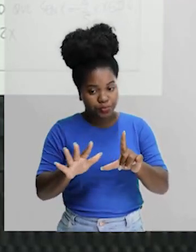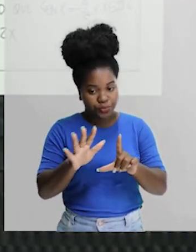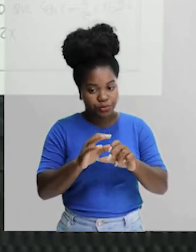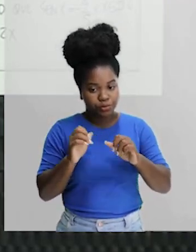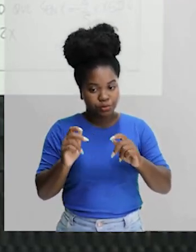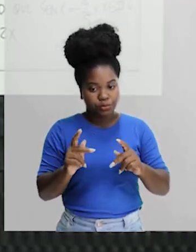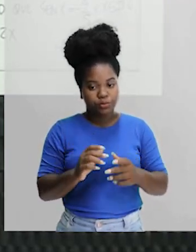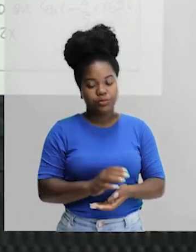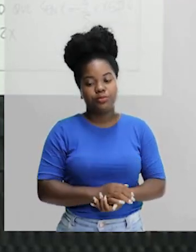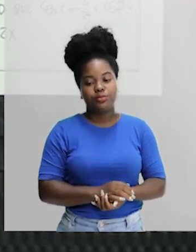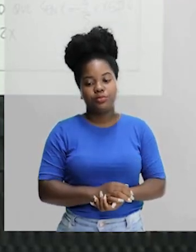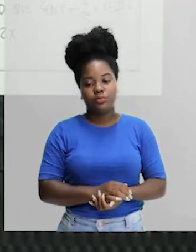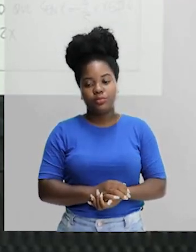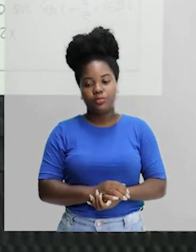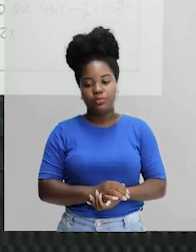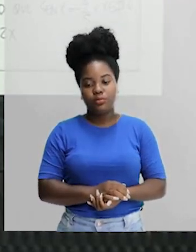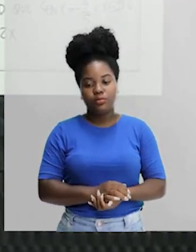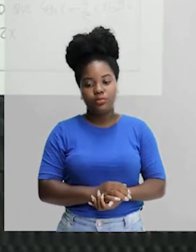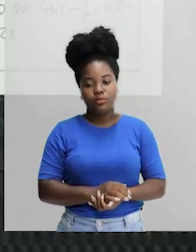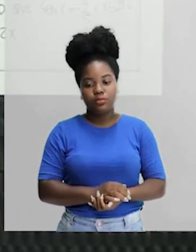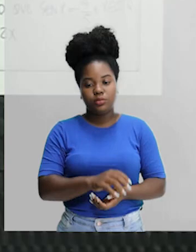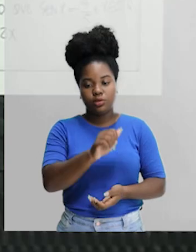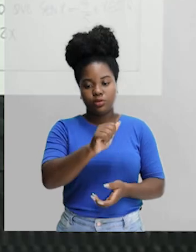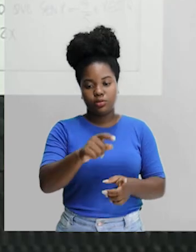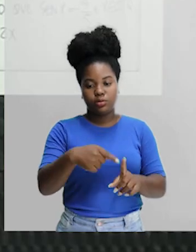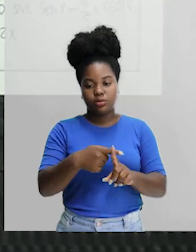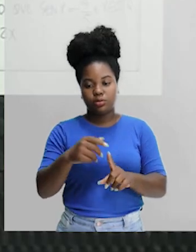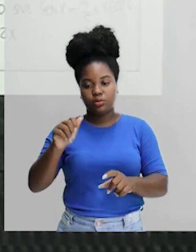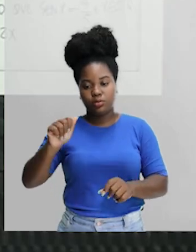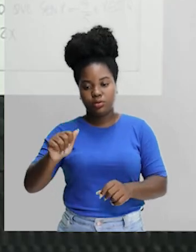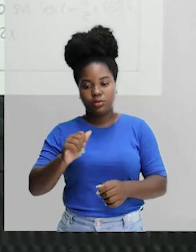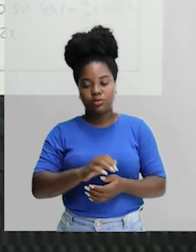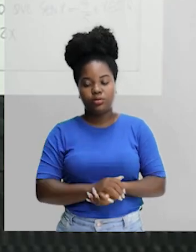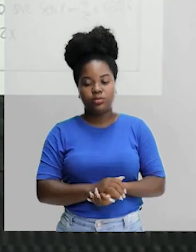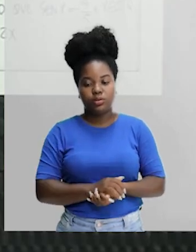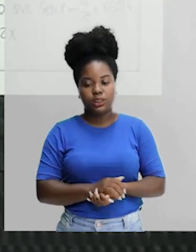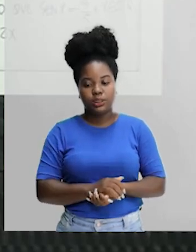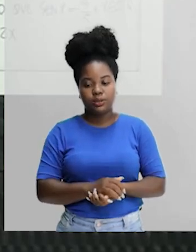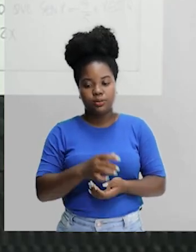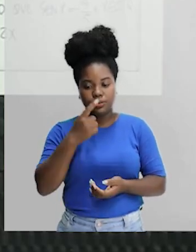eu posso dizer que seno de A mais A vai ser seno de A